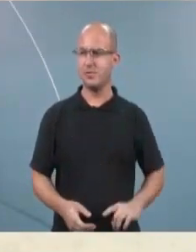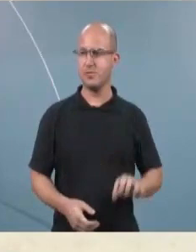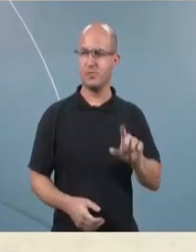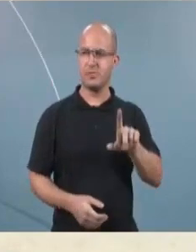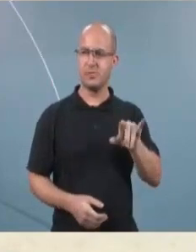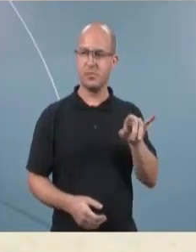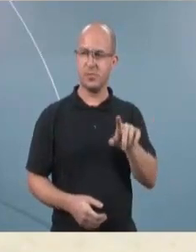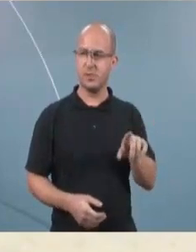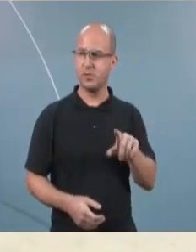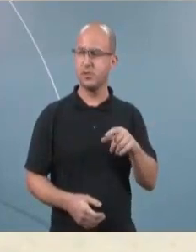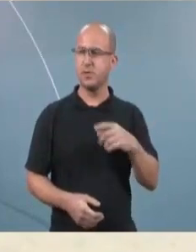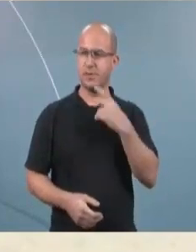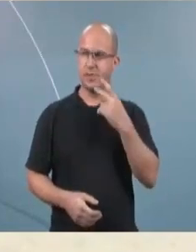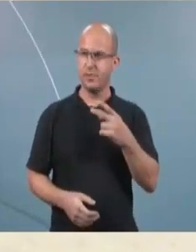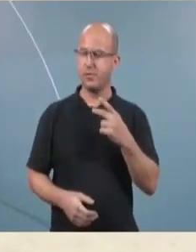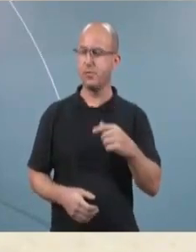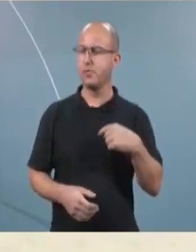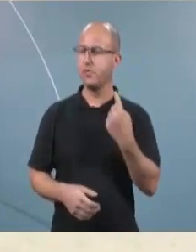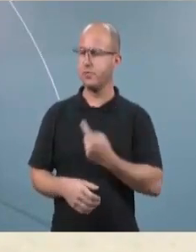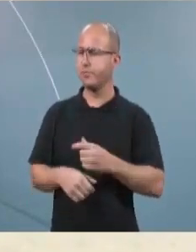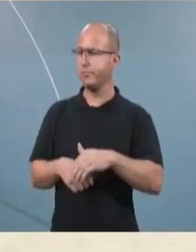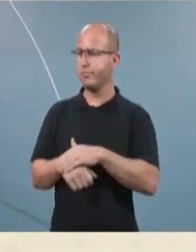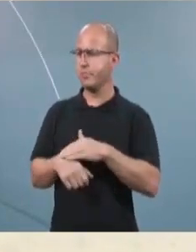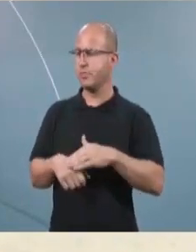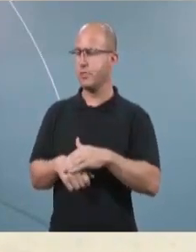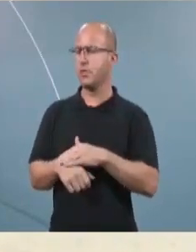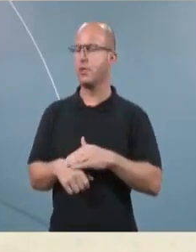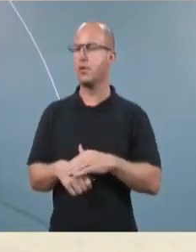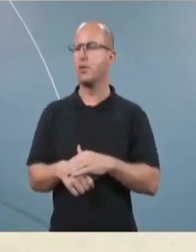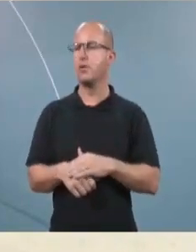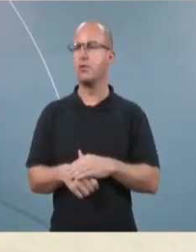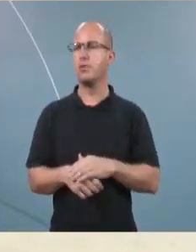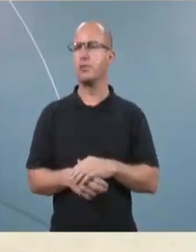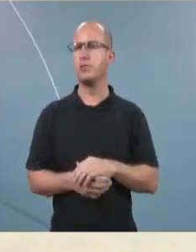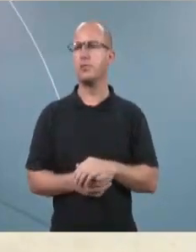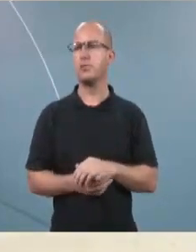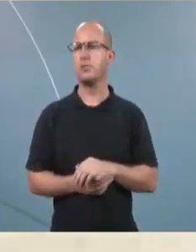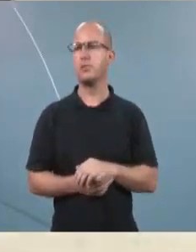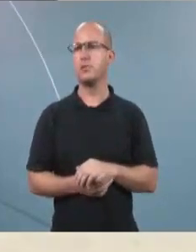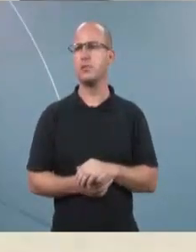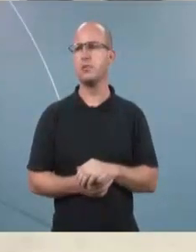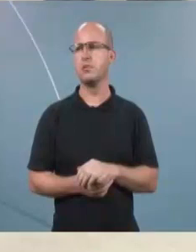me procurou e nós tivemos uma conversa importante submeter aqui